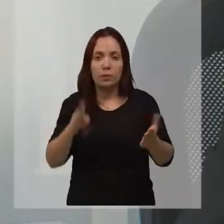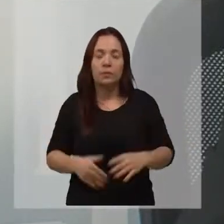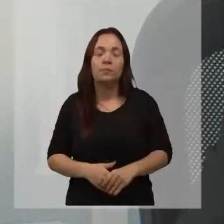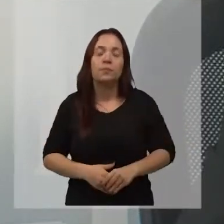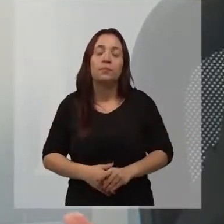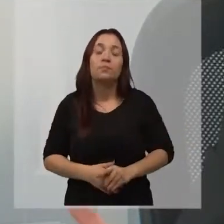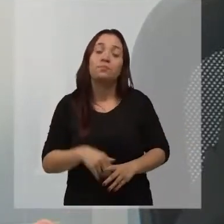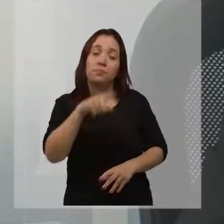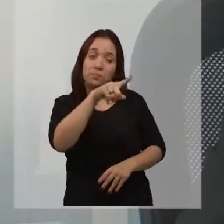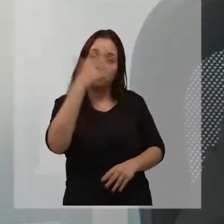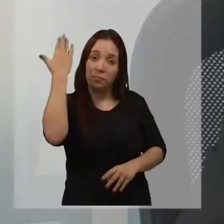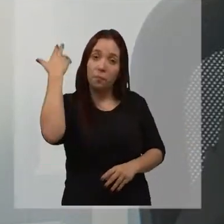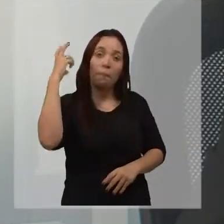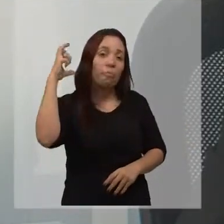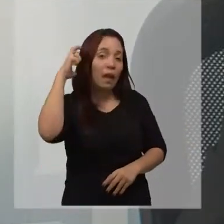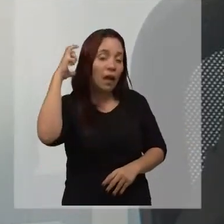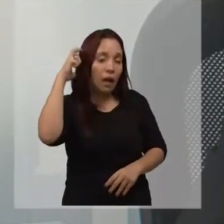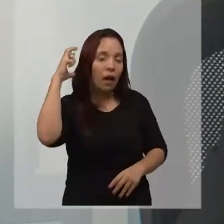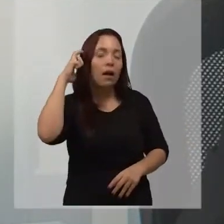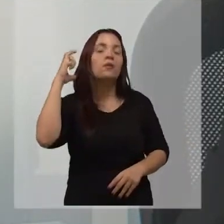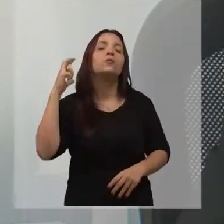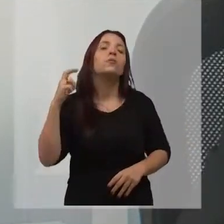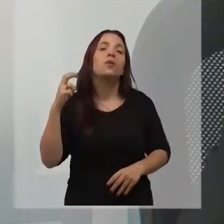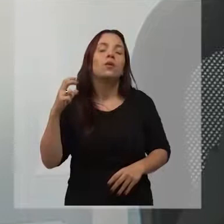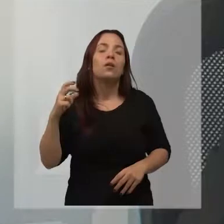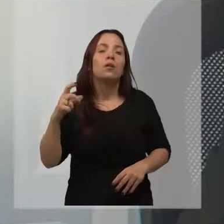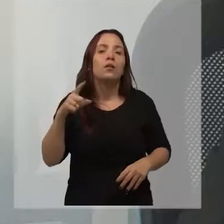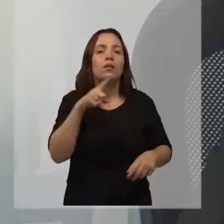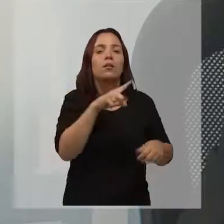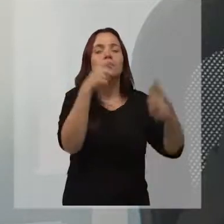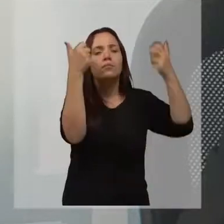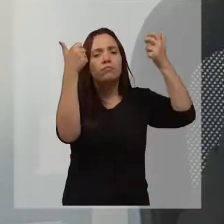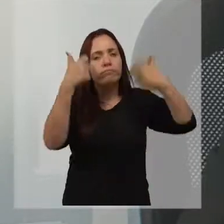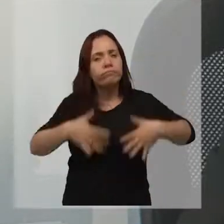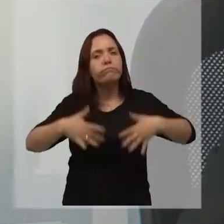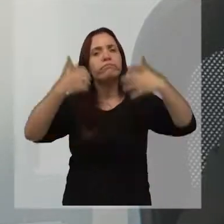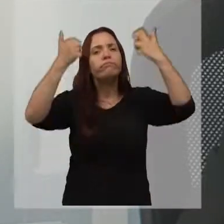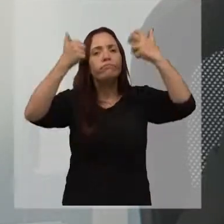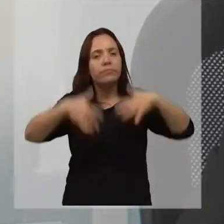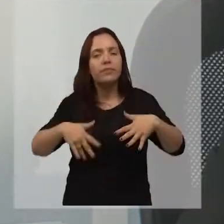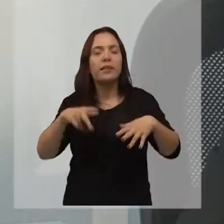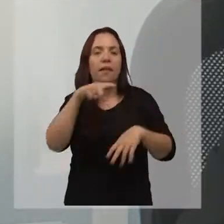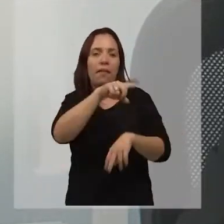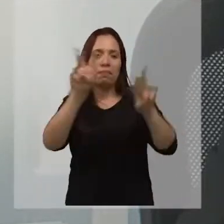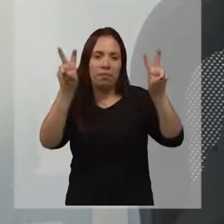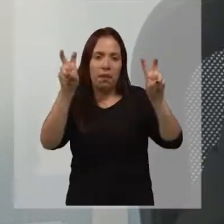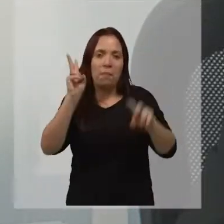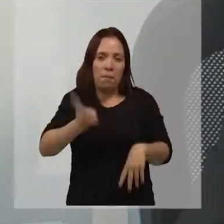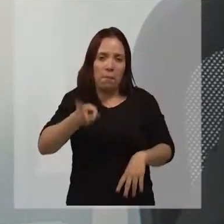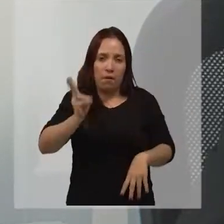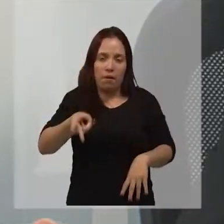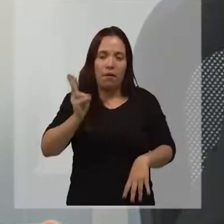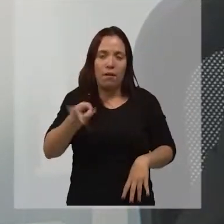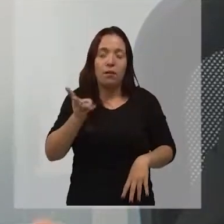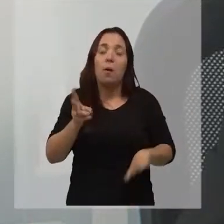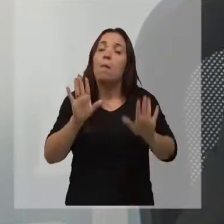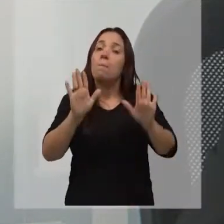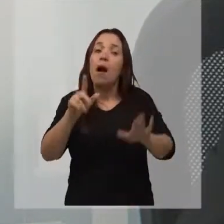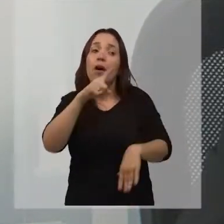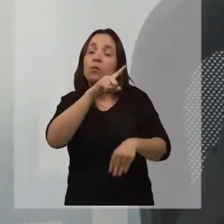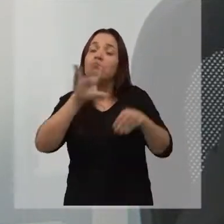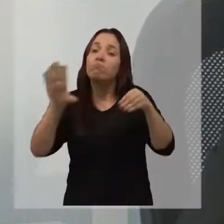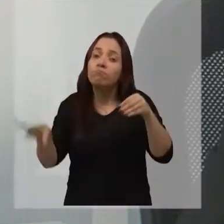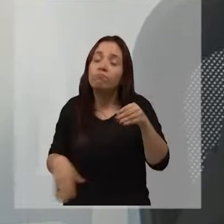rádio, fez você fez essa mesma interlocução, essa mesma colocação, mas você também deu o